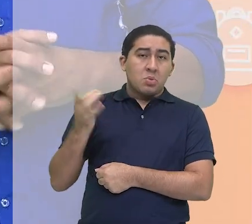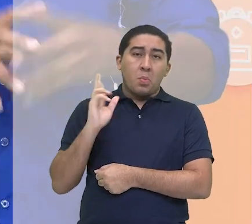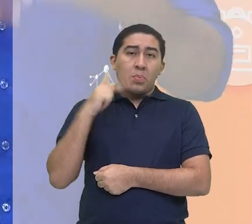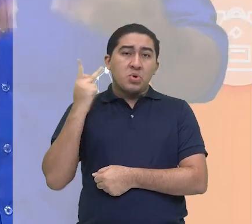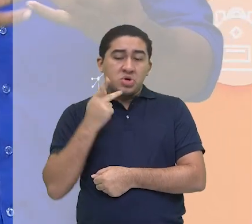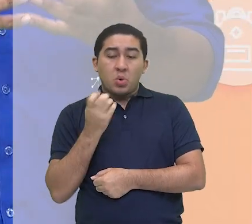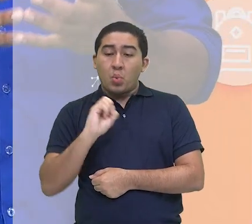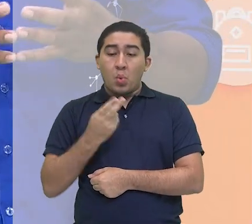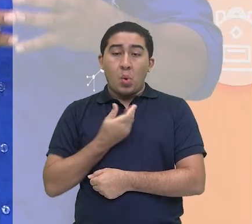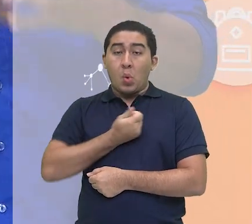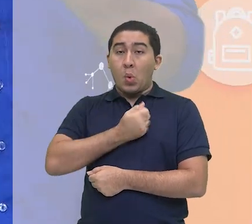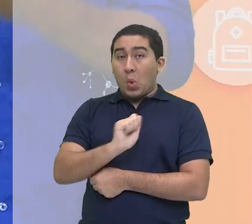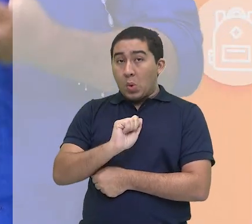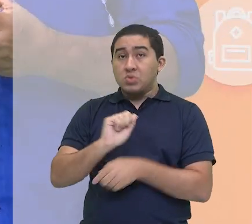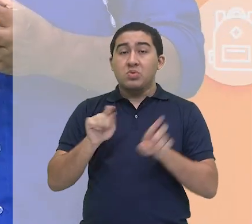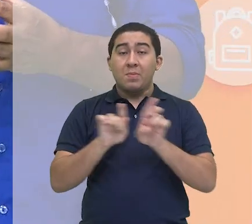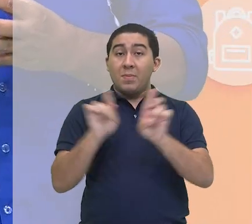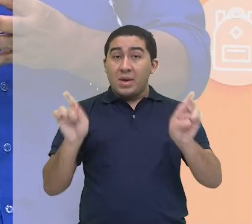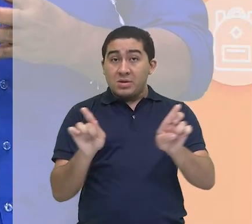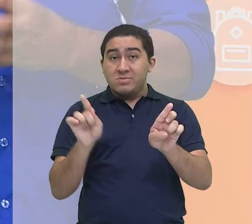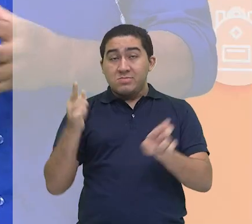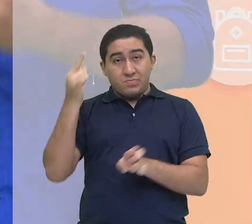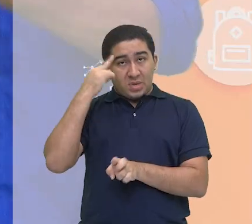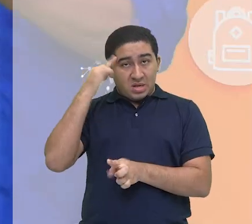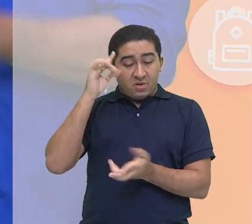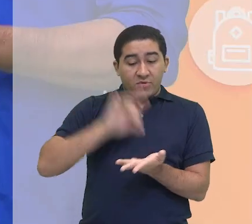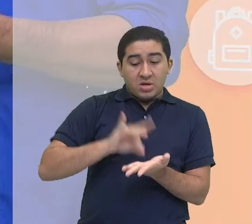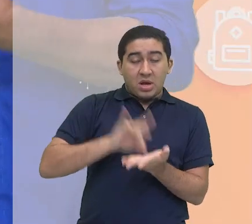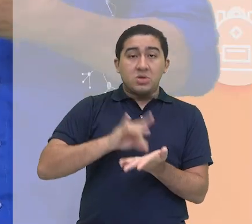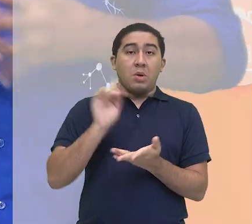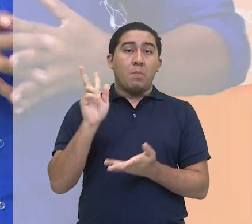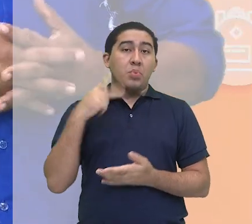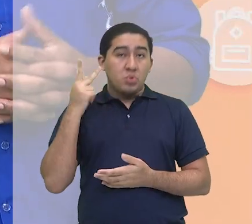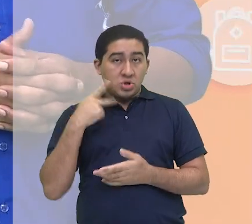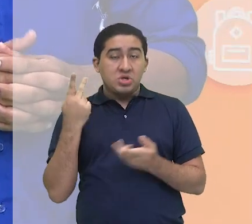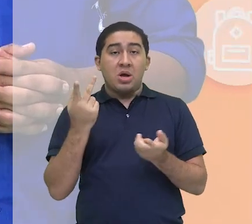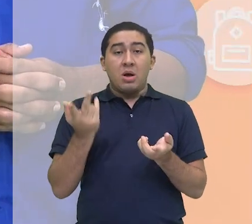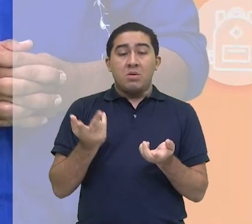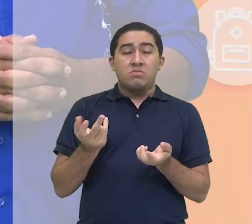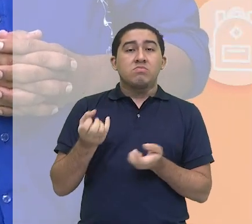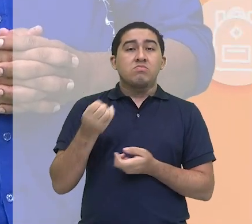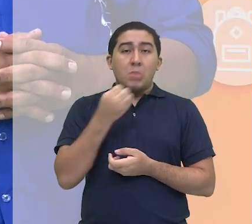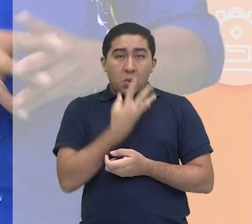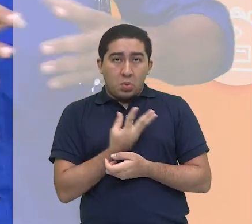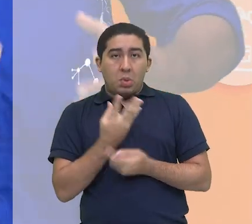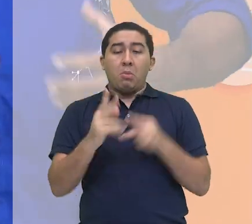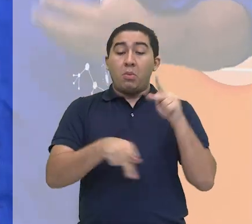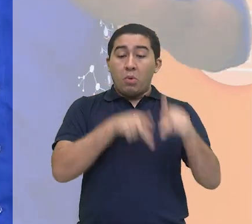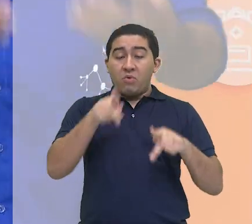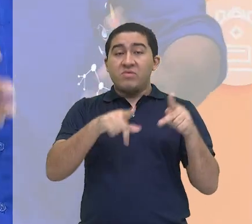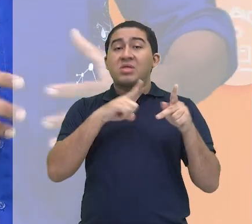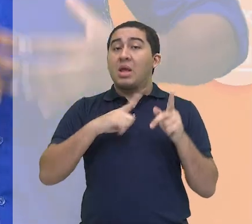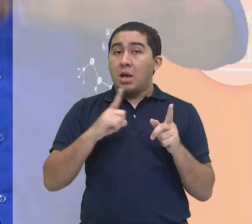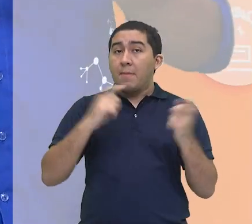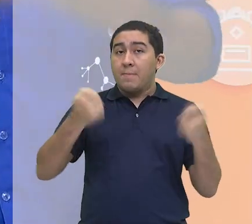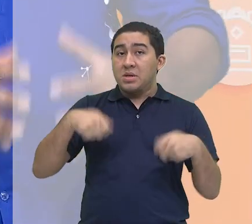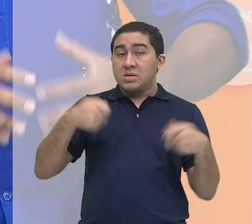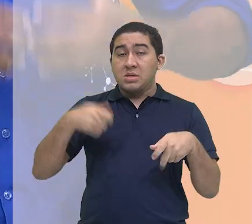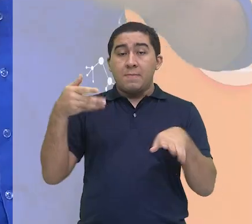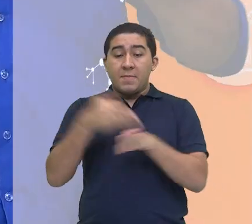verdade, a verdadeira política, que é para o bem comum, né, tem que ter a participação juvenil, né, para levar